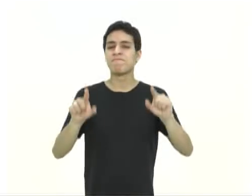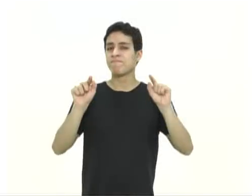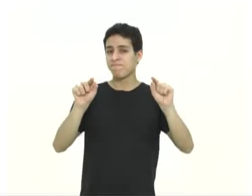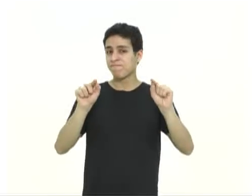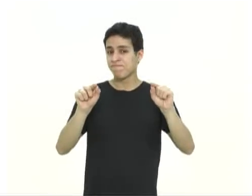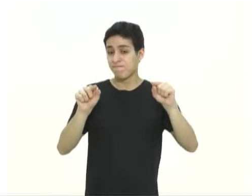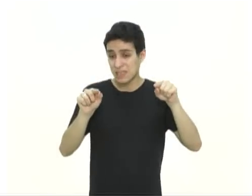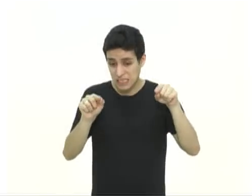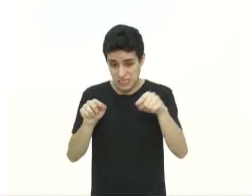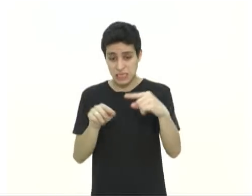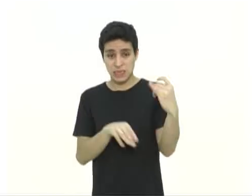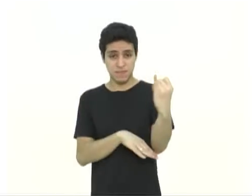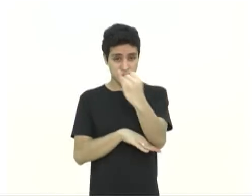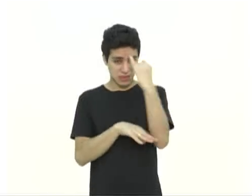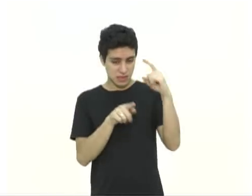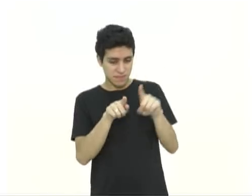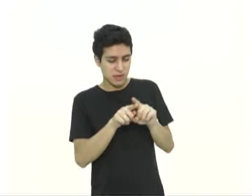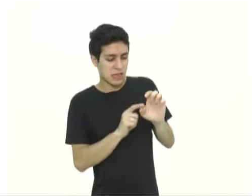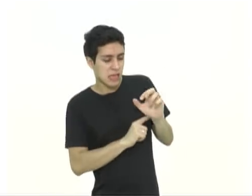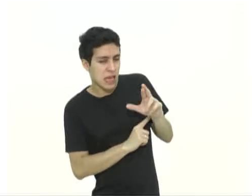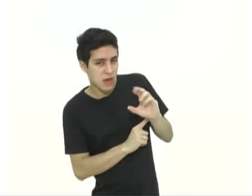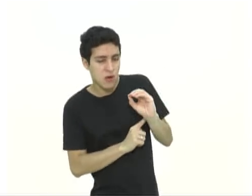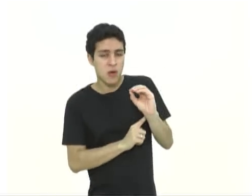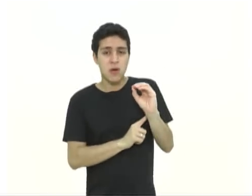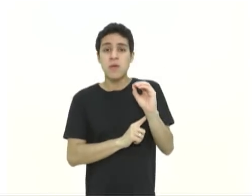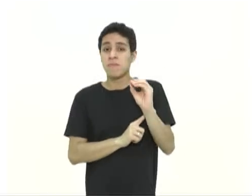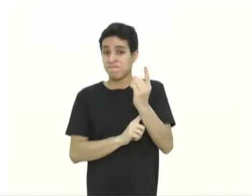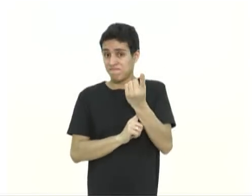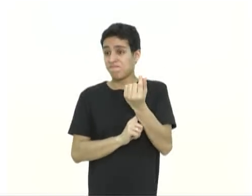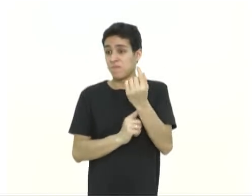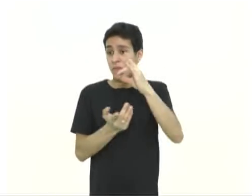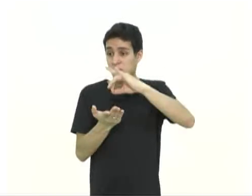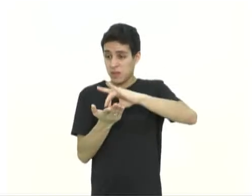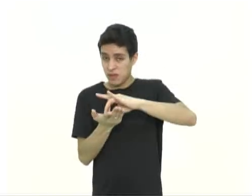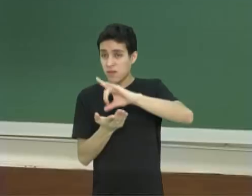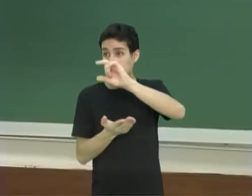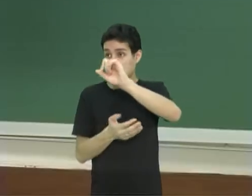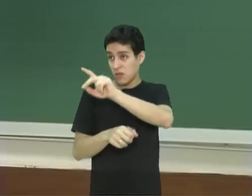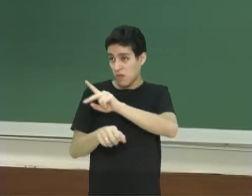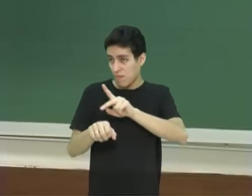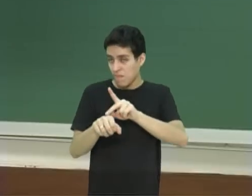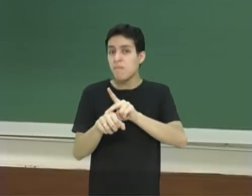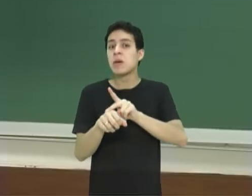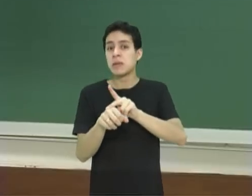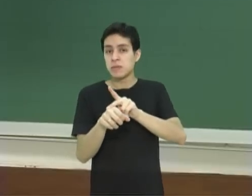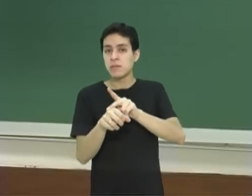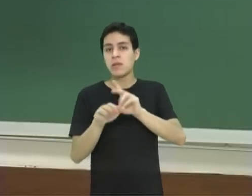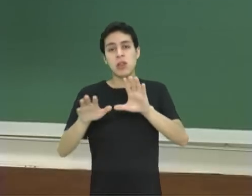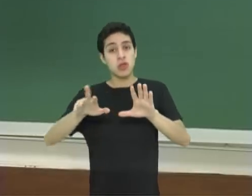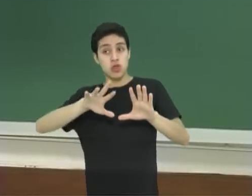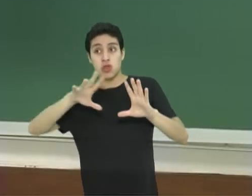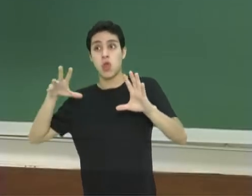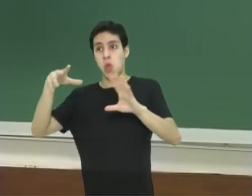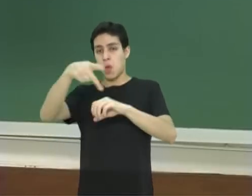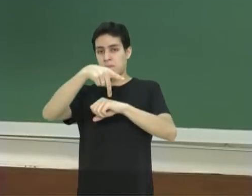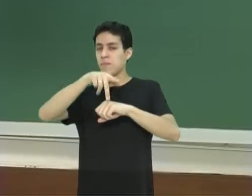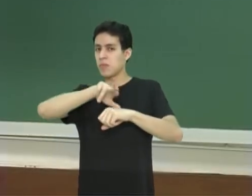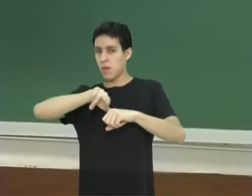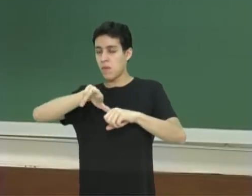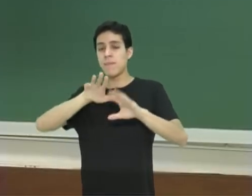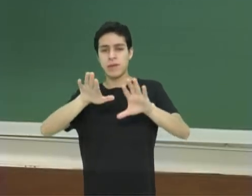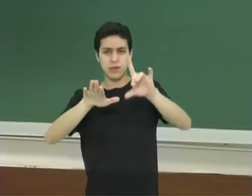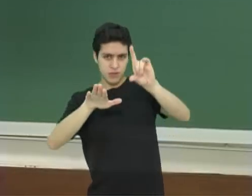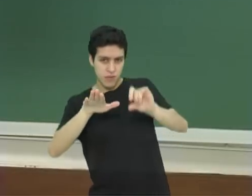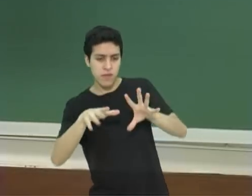Outro importantíssimo, né, o euro, moeda oficial de 19 desses 27 países. Não são todos os países que fazem parte da zona do euro.